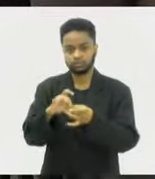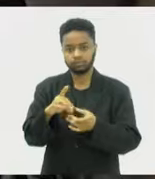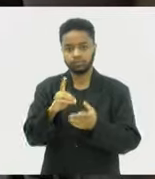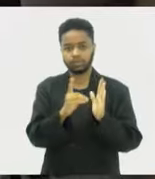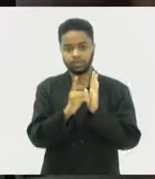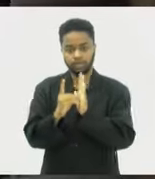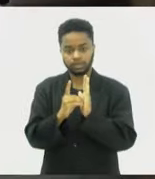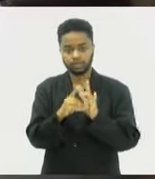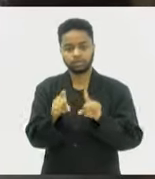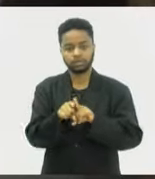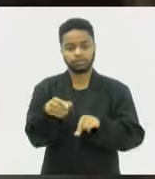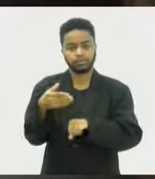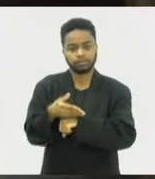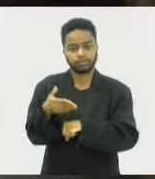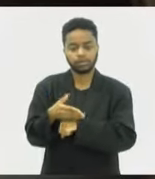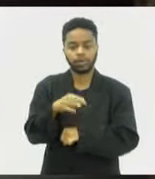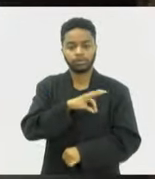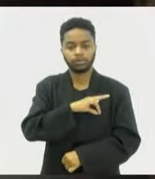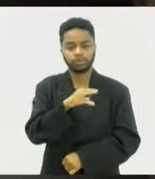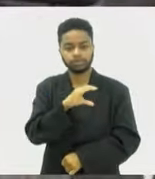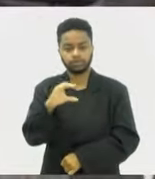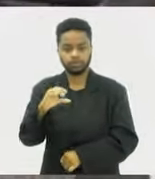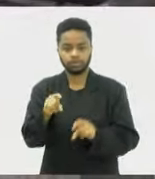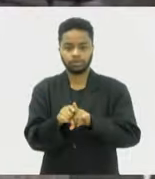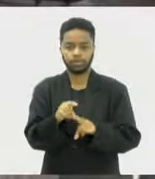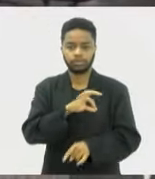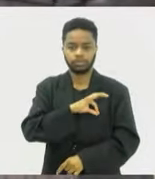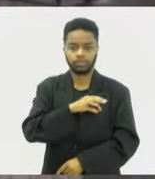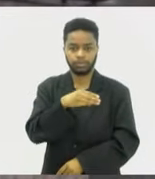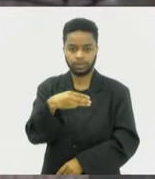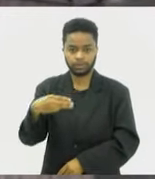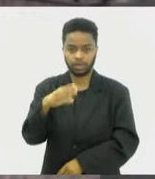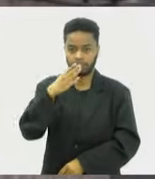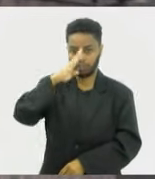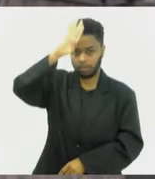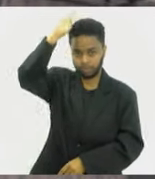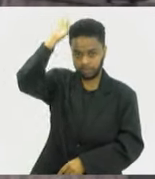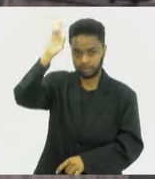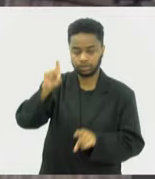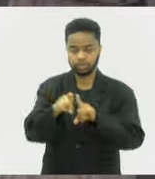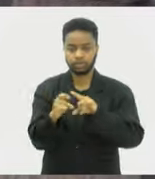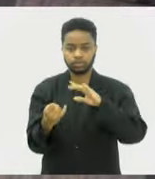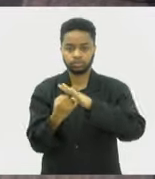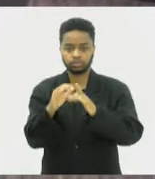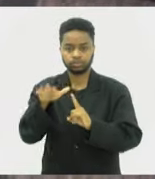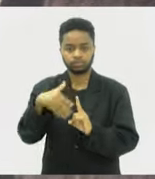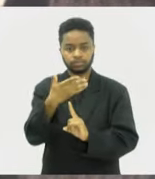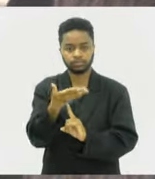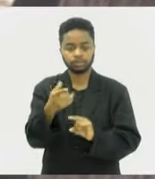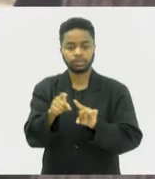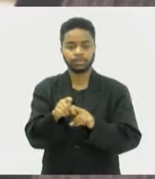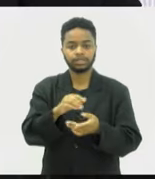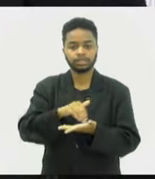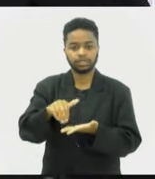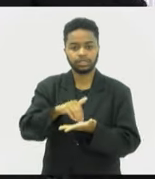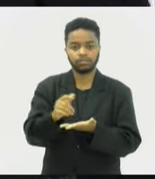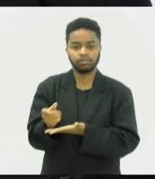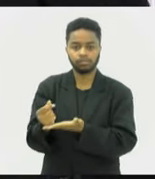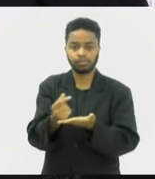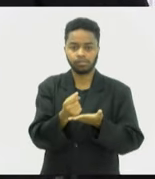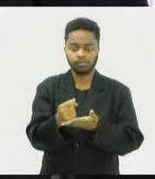DETRAN e com a participação das Polícias Civil e Militar, Corpo de Bombeiros, do Instituto do Ambiente e da Secretaria de Fazenda.